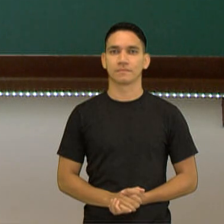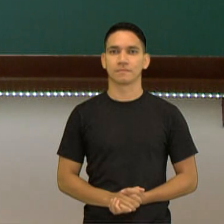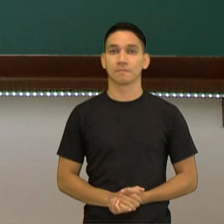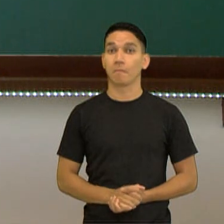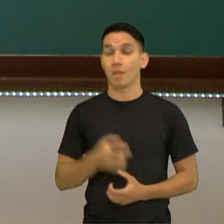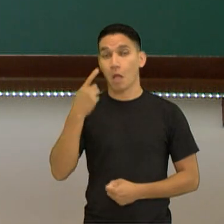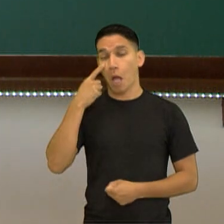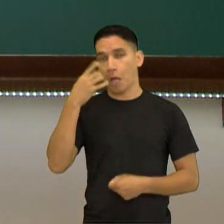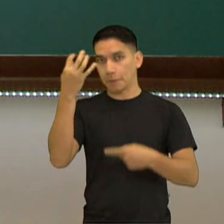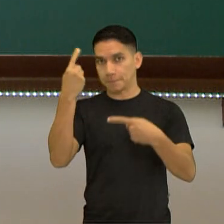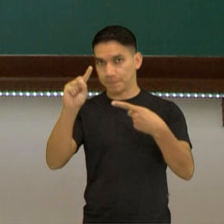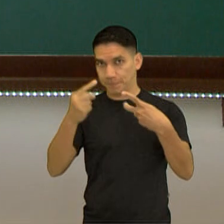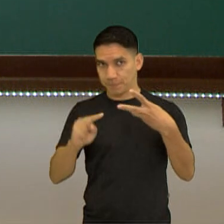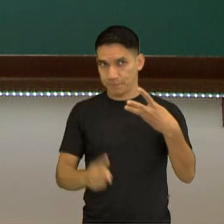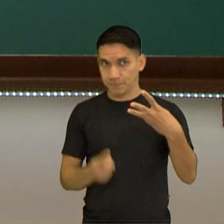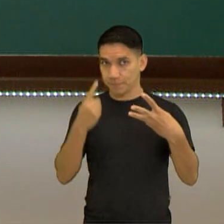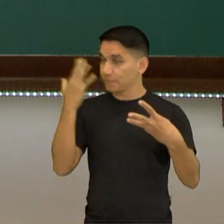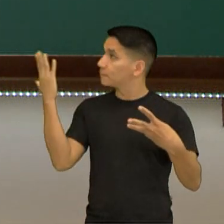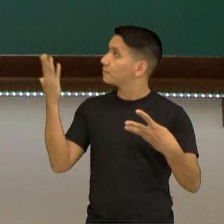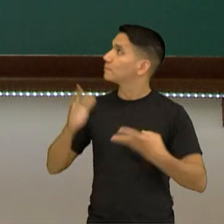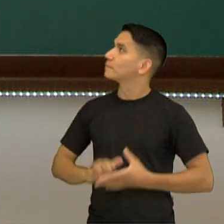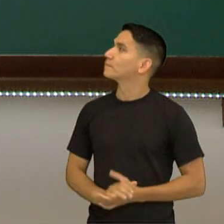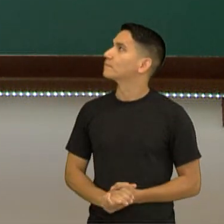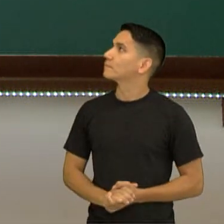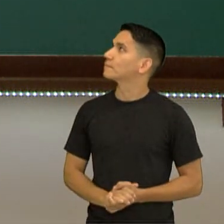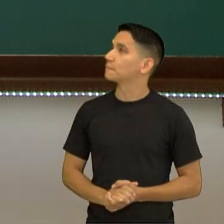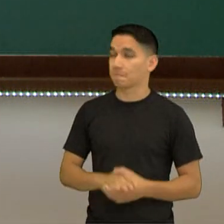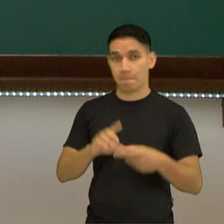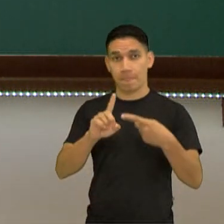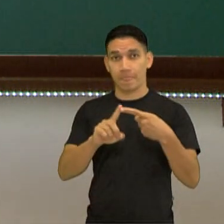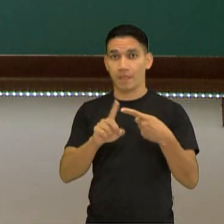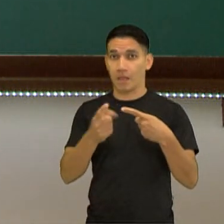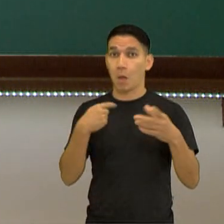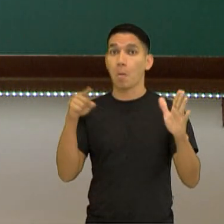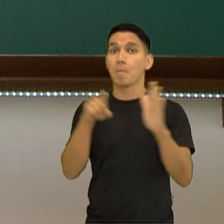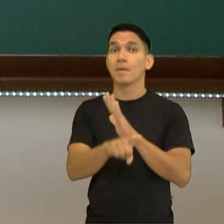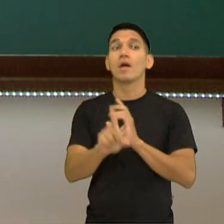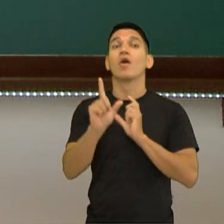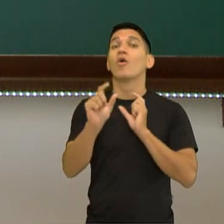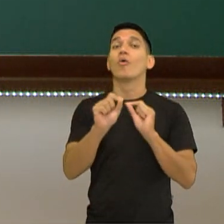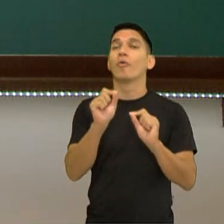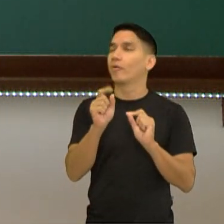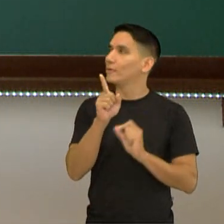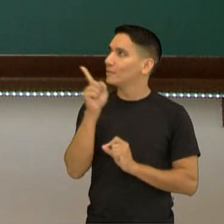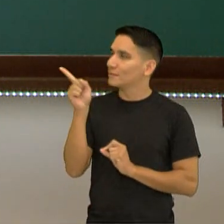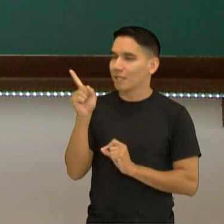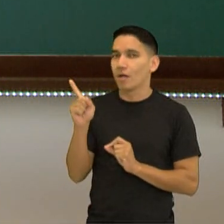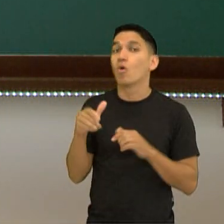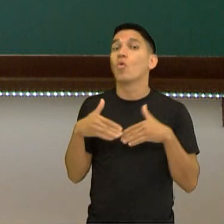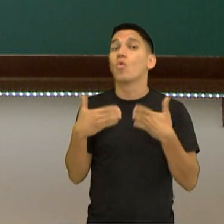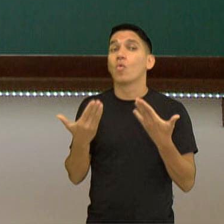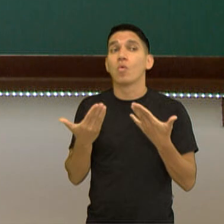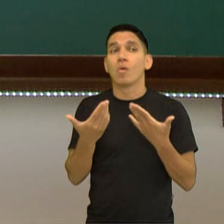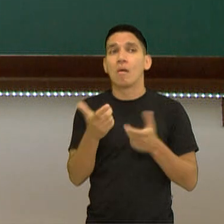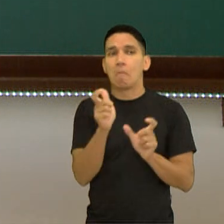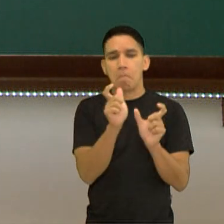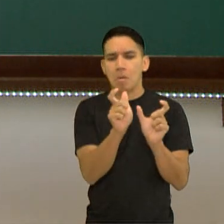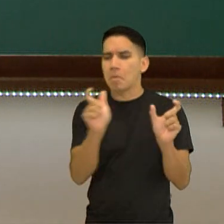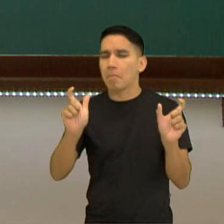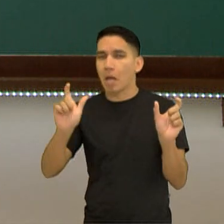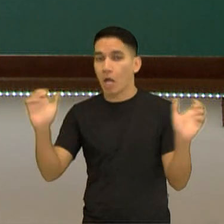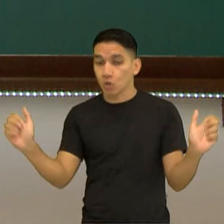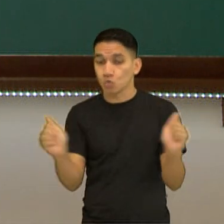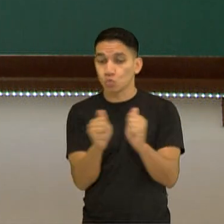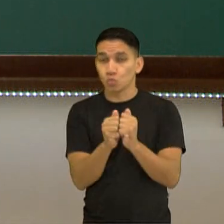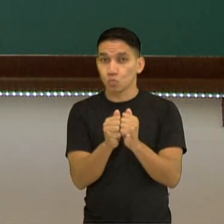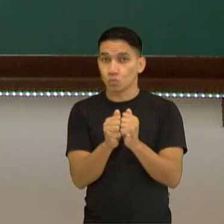conferindo o nosso exercício, vamos ver? Na número 1 eu tinha perguntado para vocês qual eram as palavras que